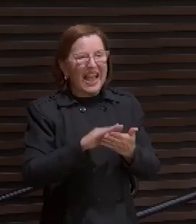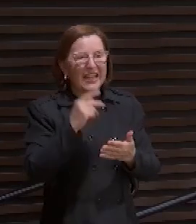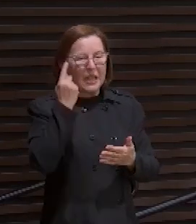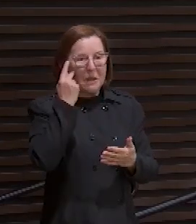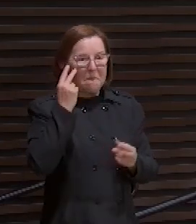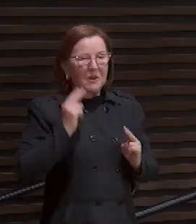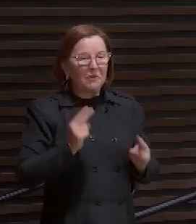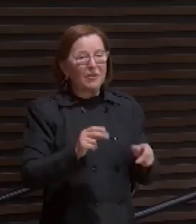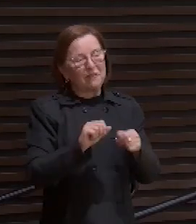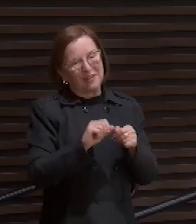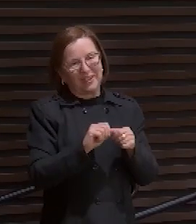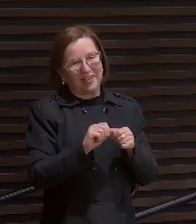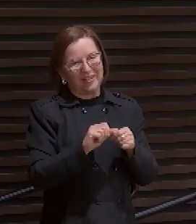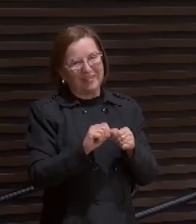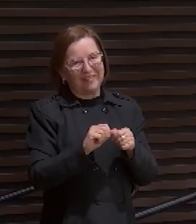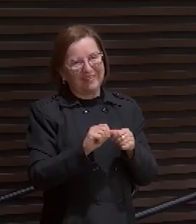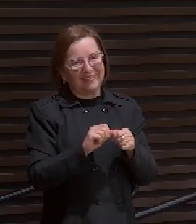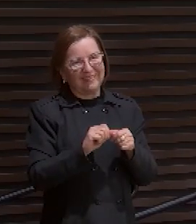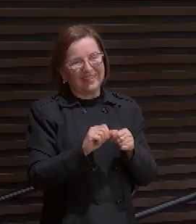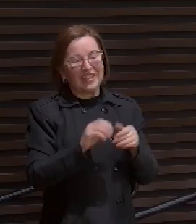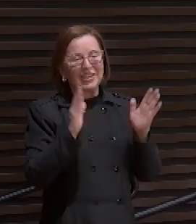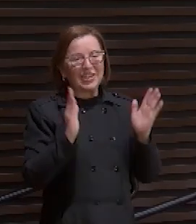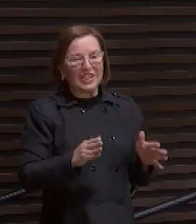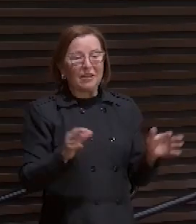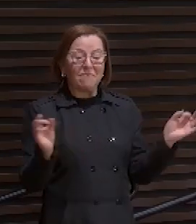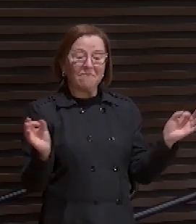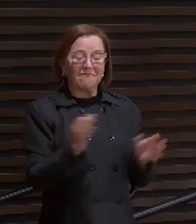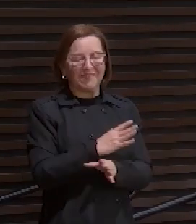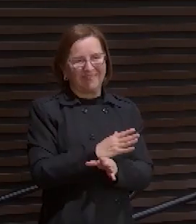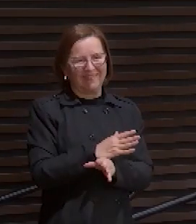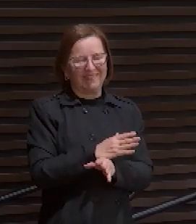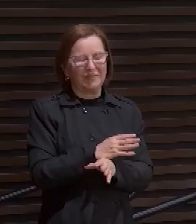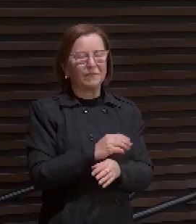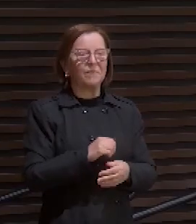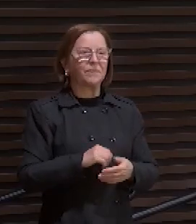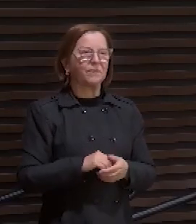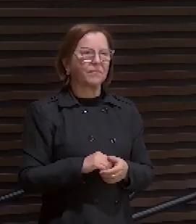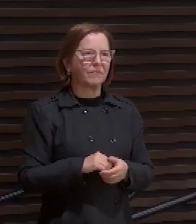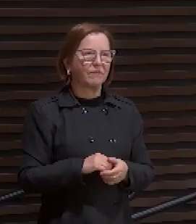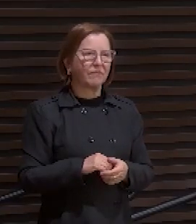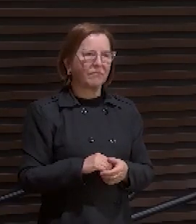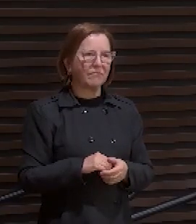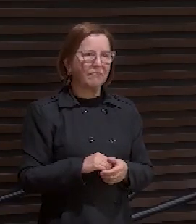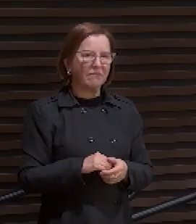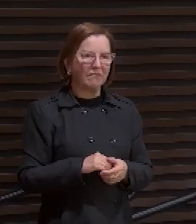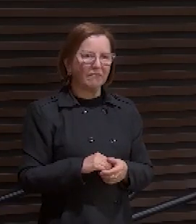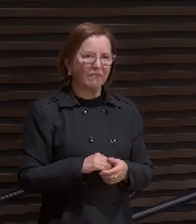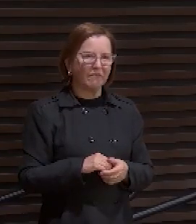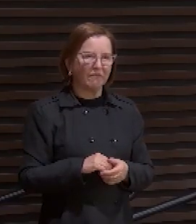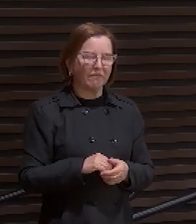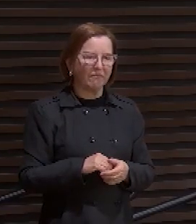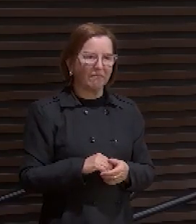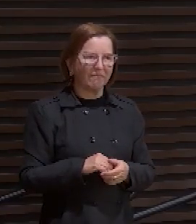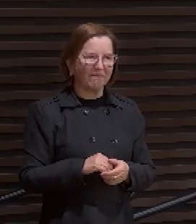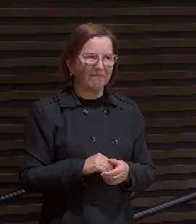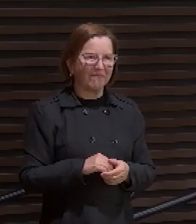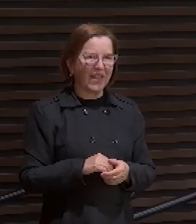O que pode fazer? Dizem que Miguel